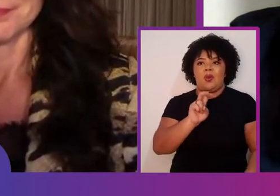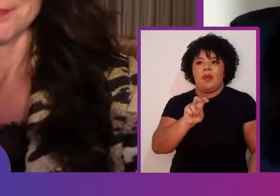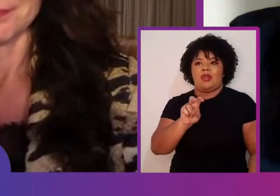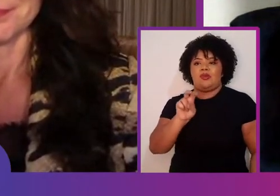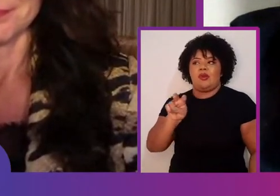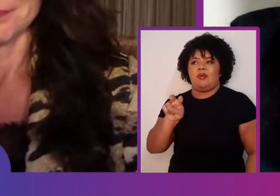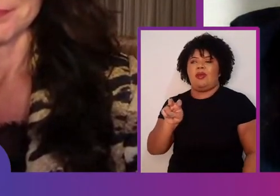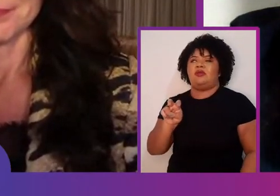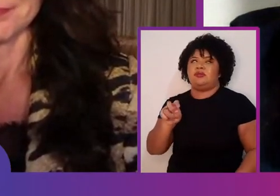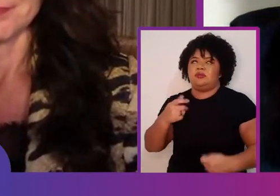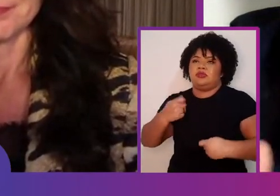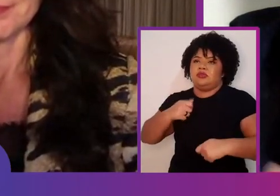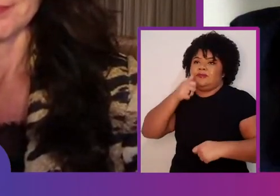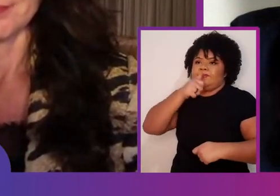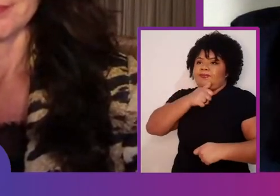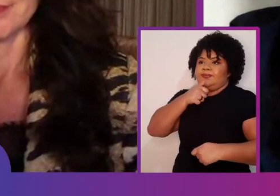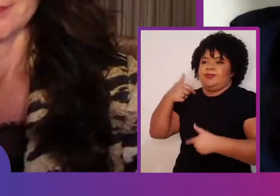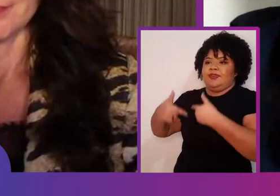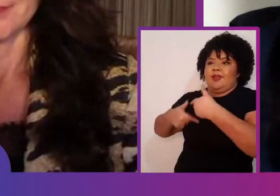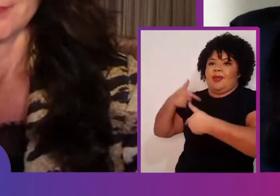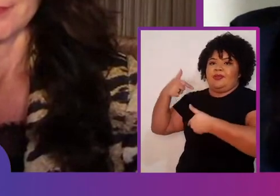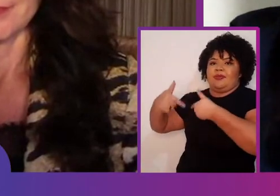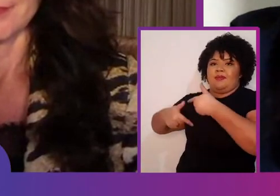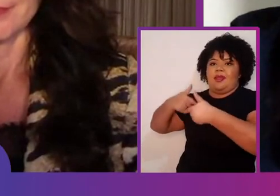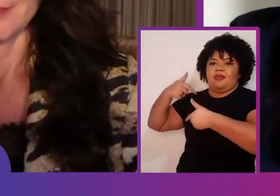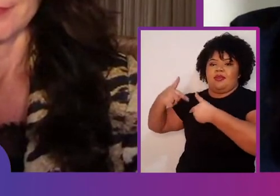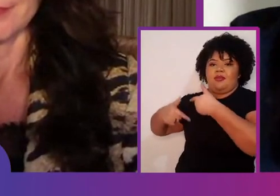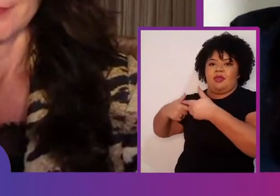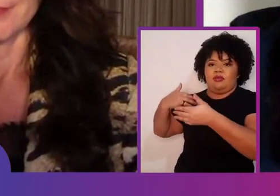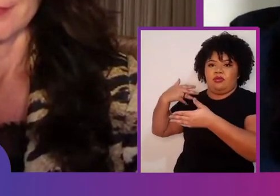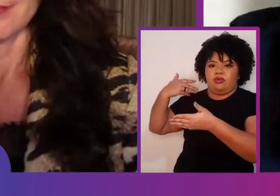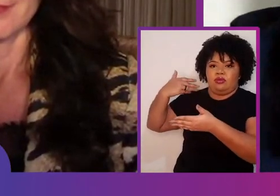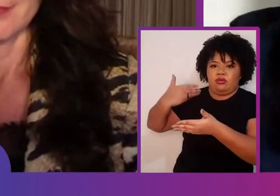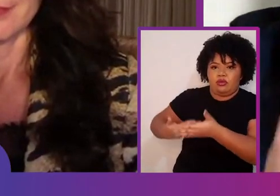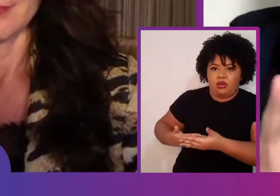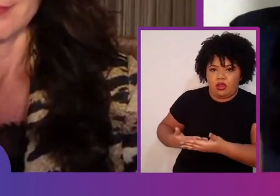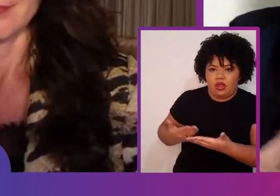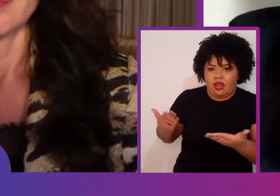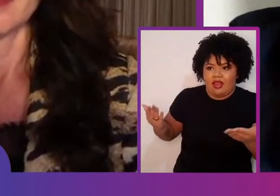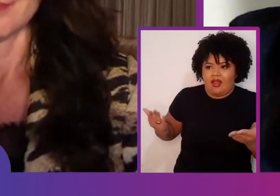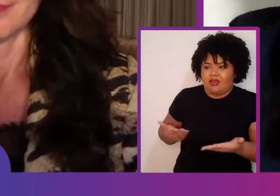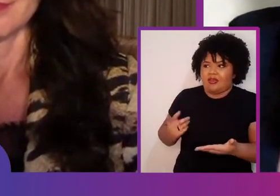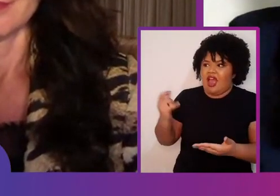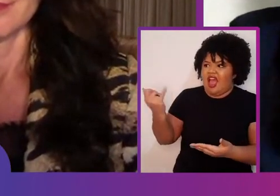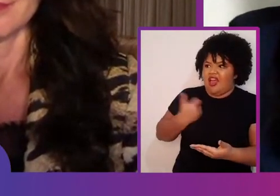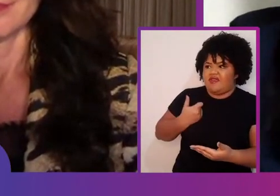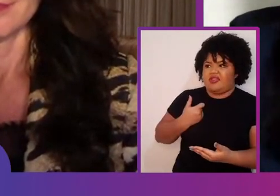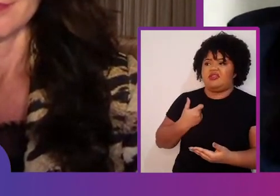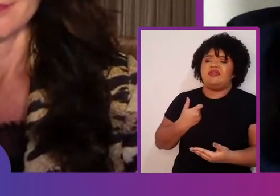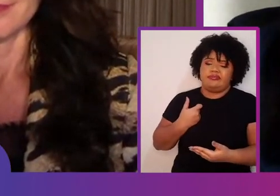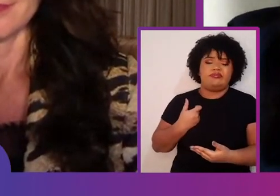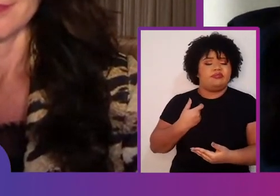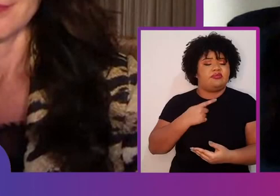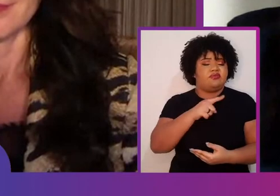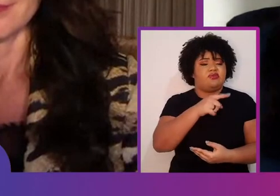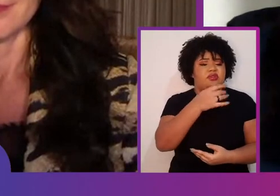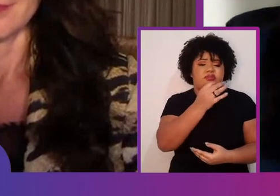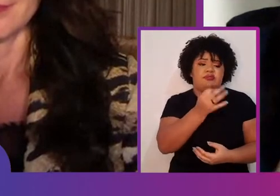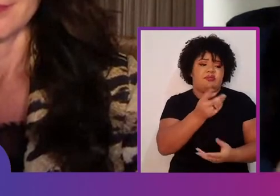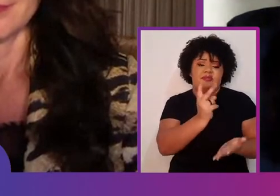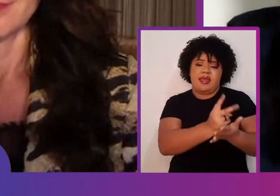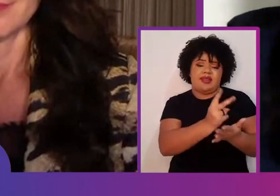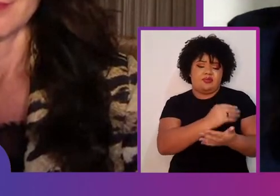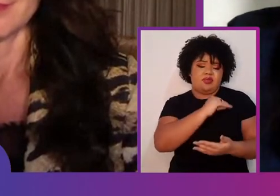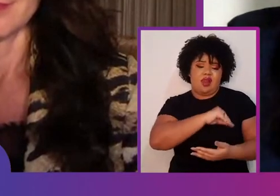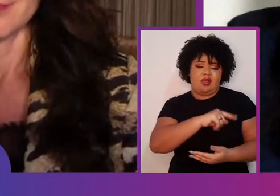para a organização, para num dado momento ele ouvir que ele não fez mais nada que a obrigação dele, que aquilo era o que se esperava, que ele recebia um salário por aquilo.